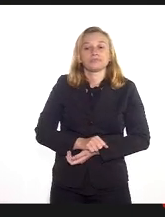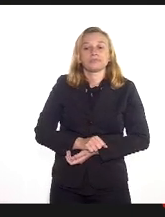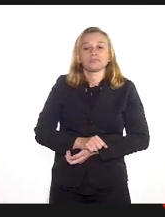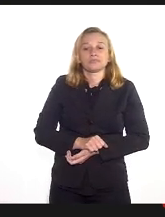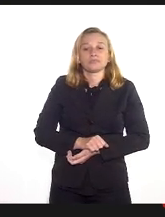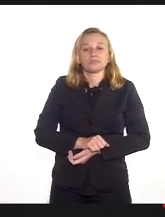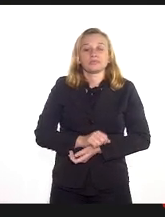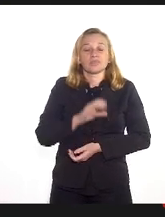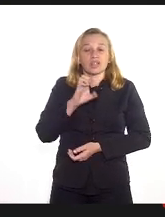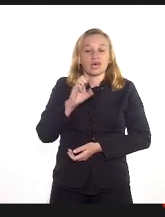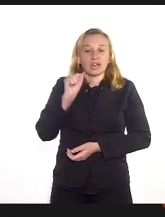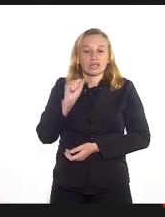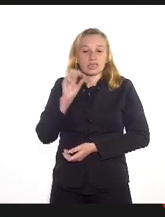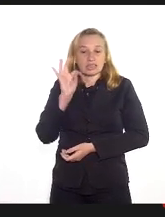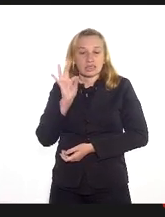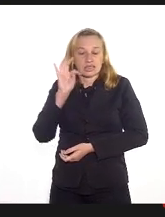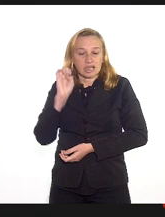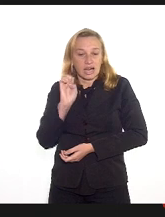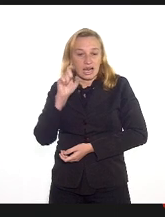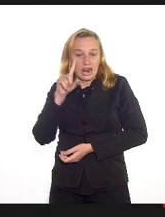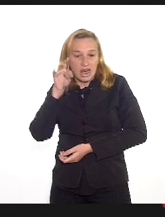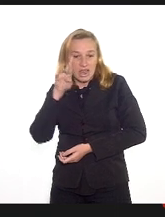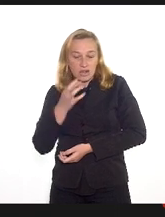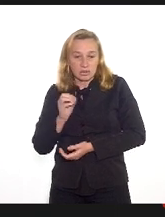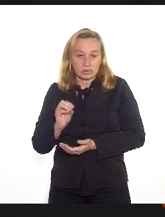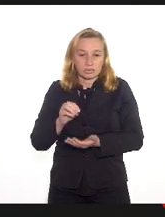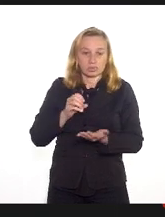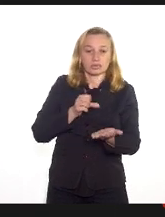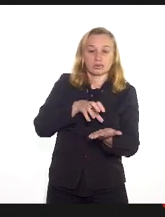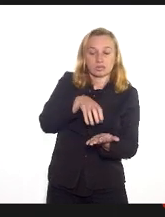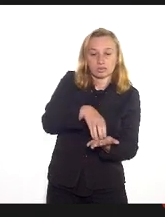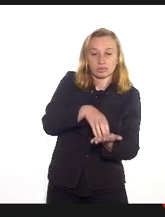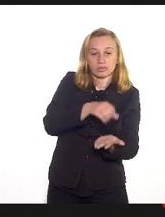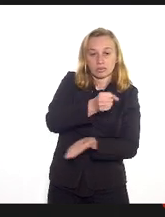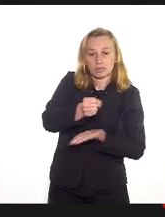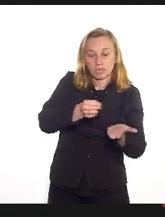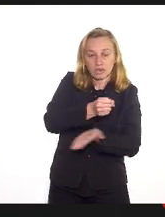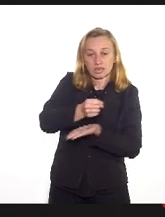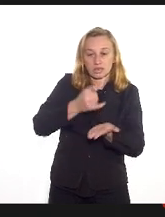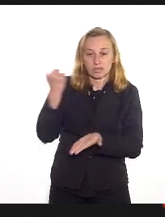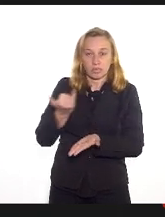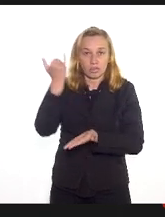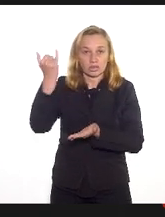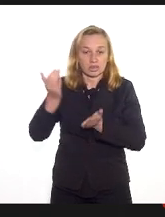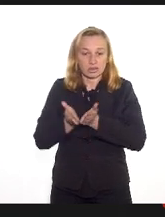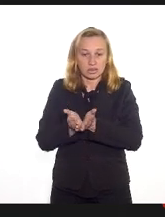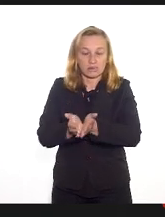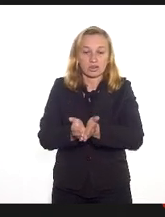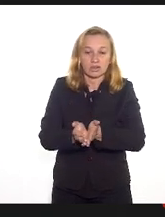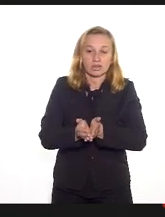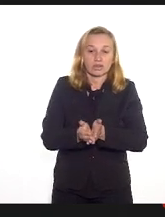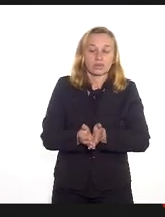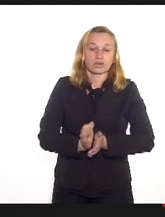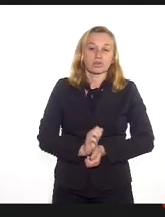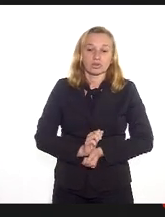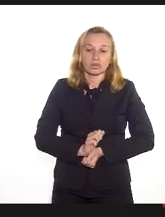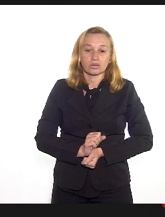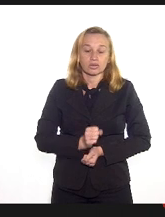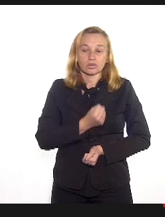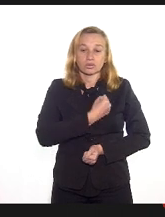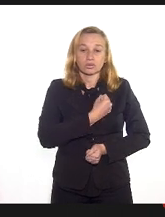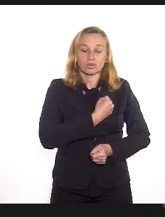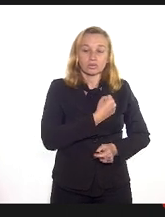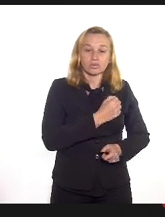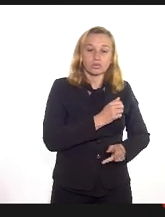seus estaleiros, bases navais importantes, o seu contingente humano, tanto de ativos